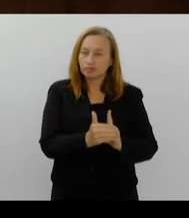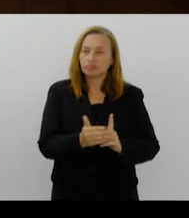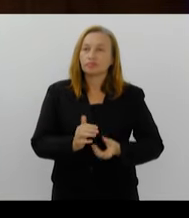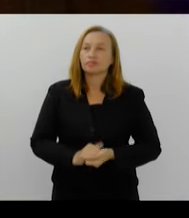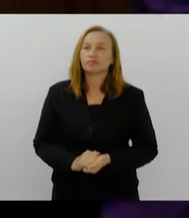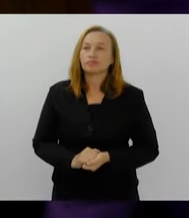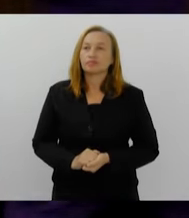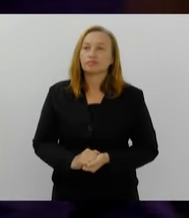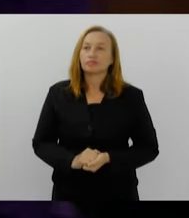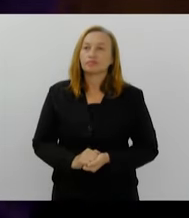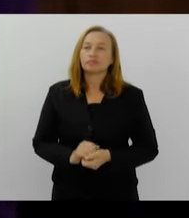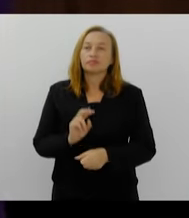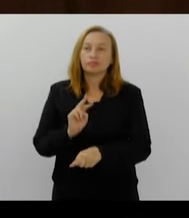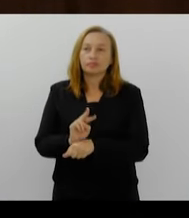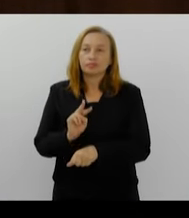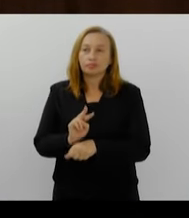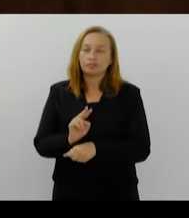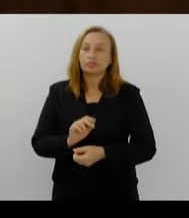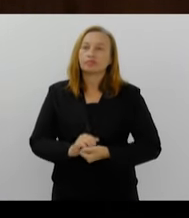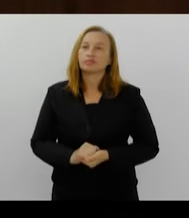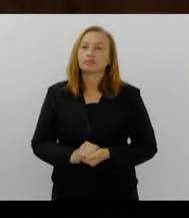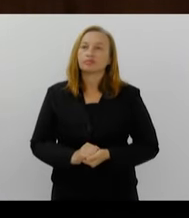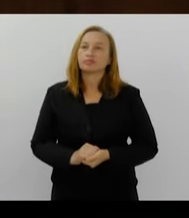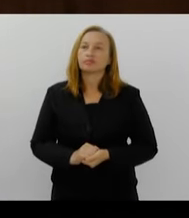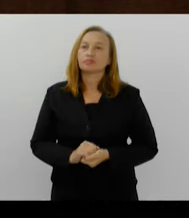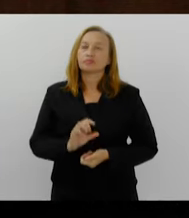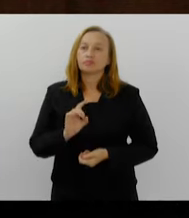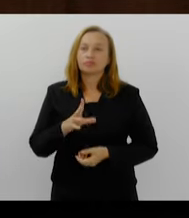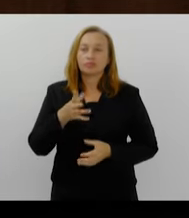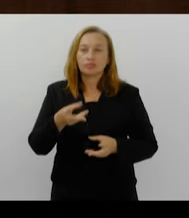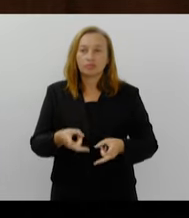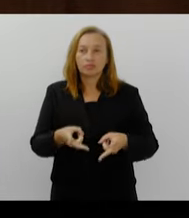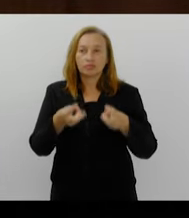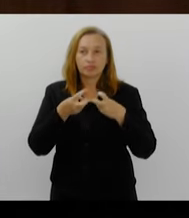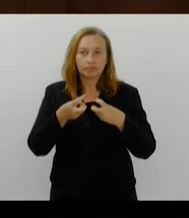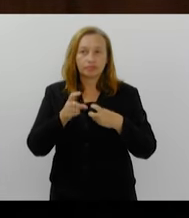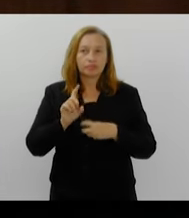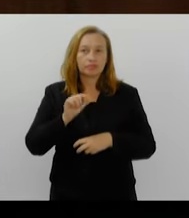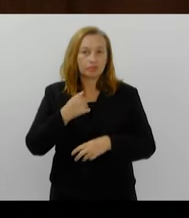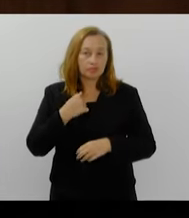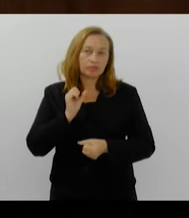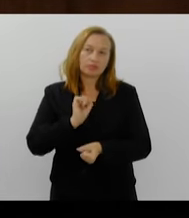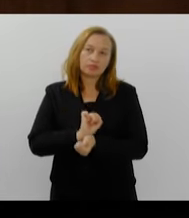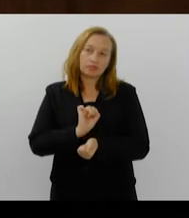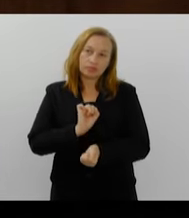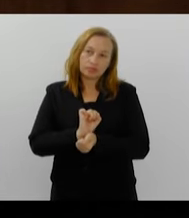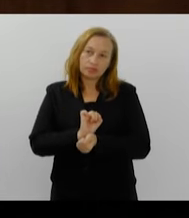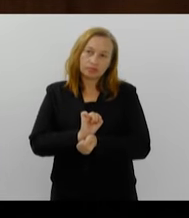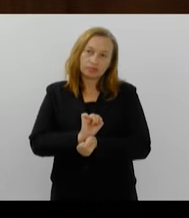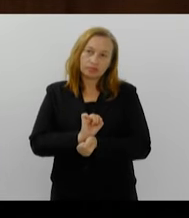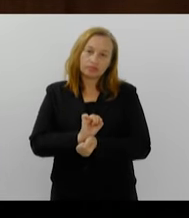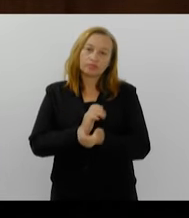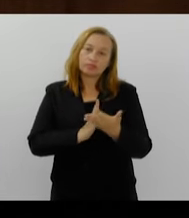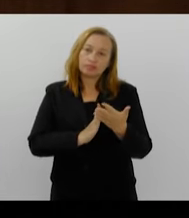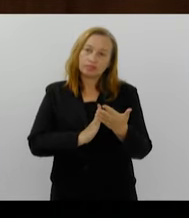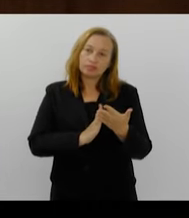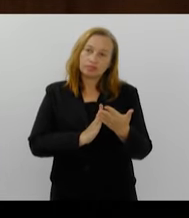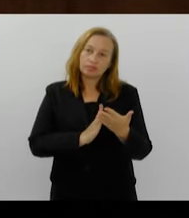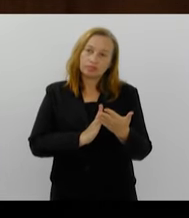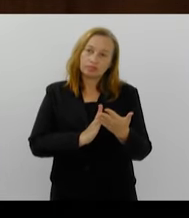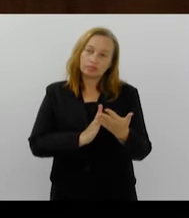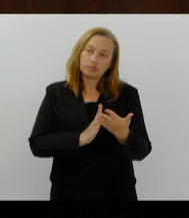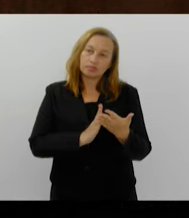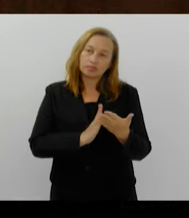uma medida protetiva. Eu só tenho aqui a fazer uma observação que eu vou aguardar a sanção